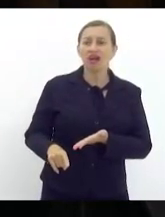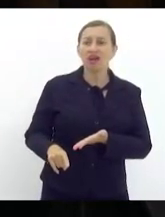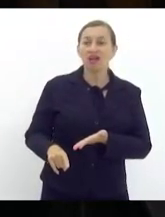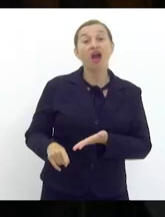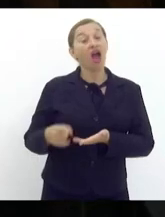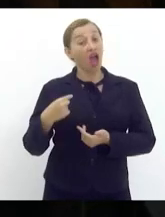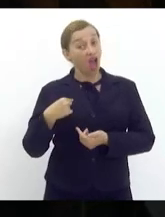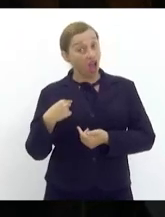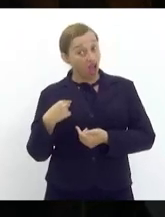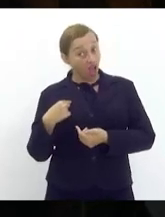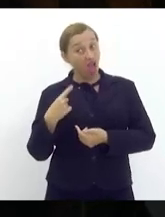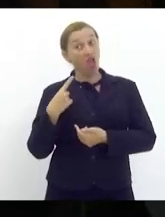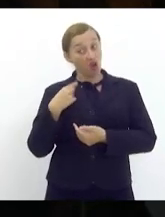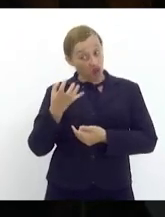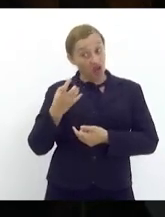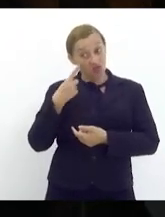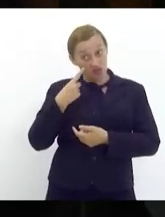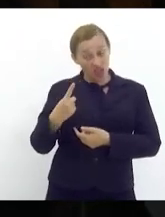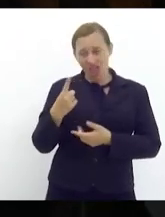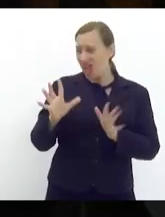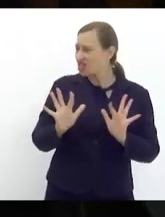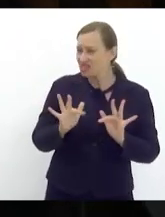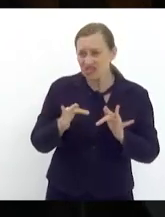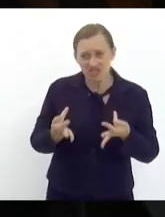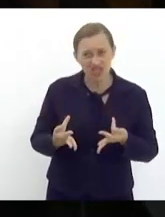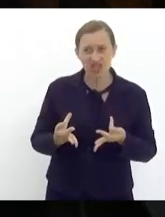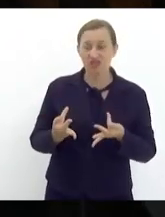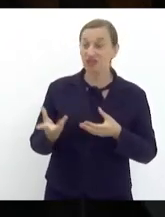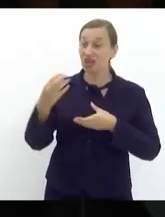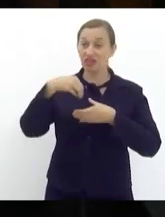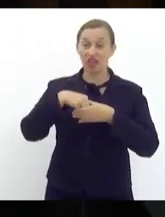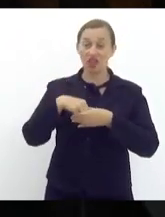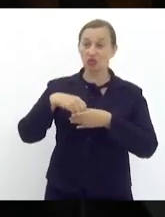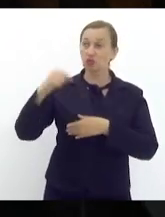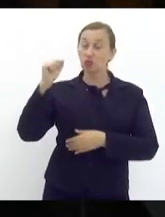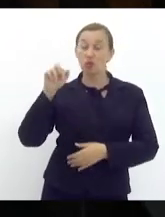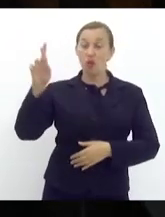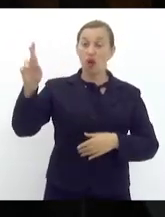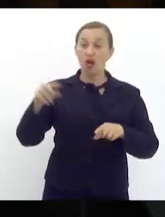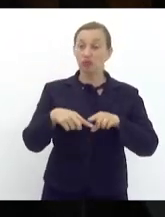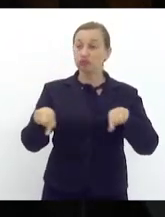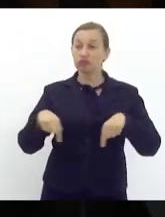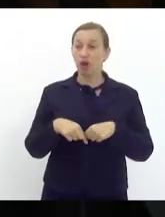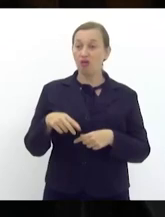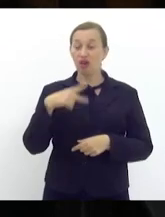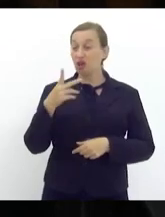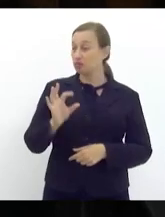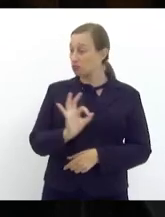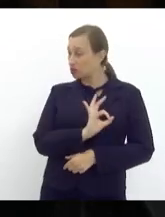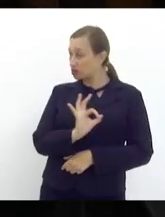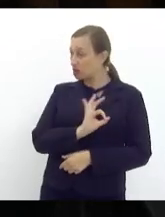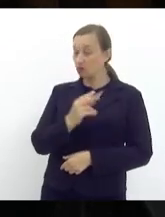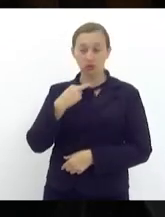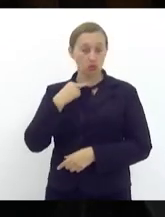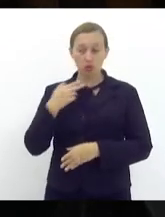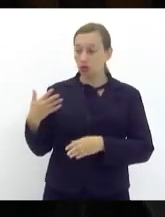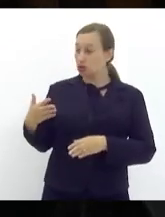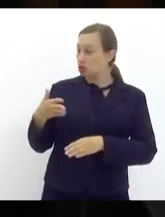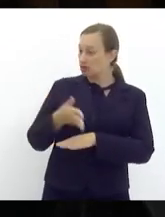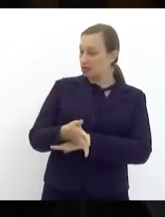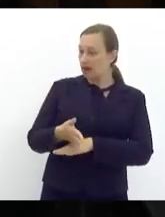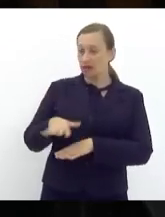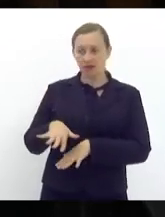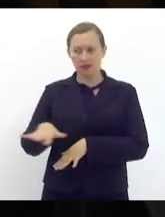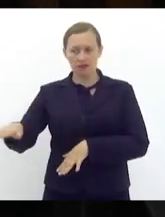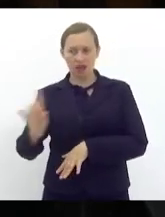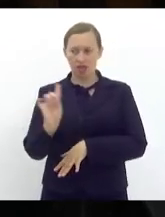Aí eu gostaria de ver, porque é muito simples você ficar dentro do ar-condicionado, dizendo, olha, policial, não pode subir mais na